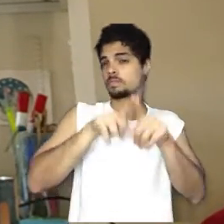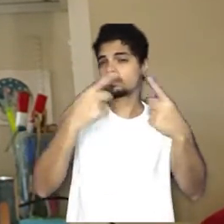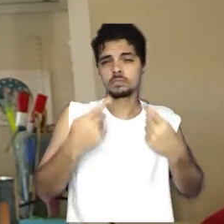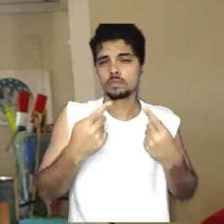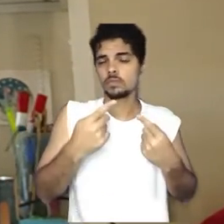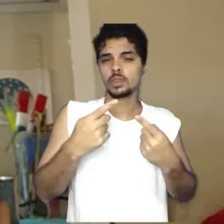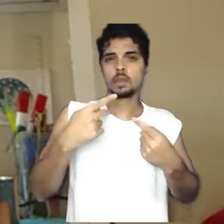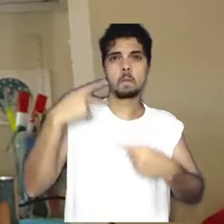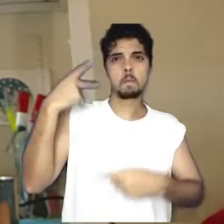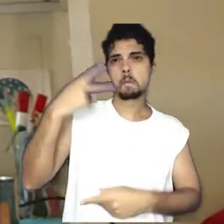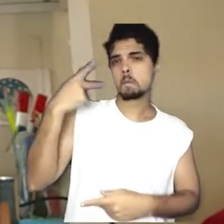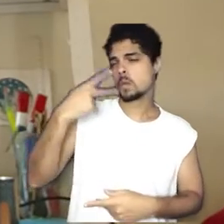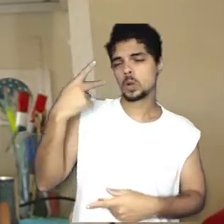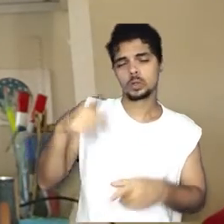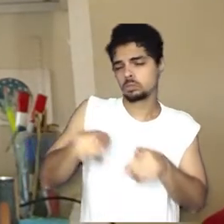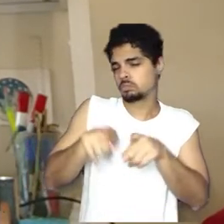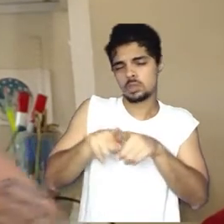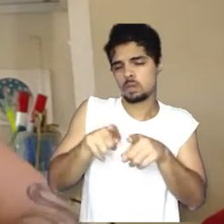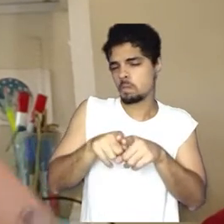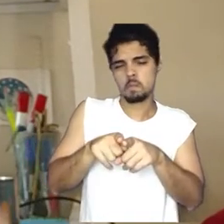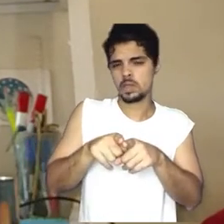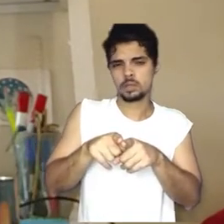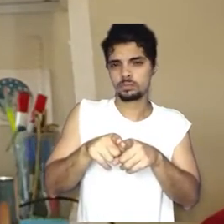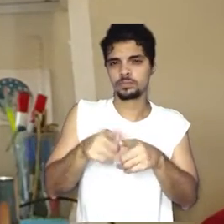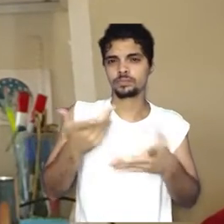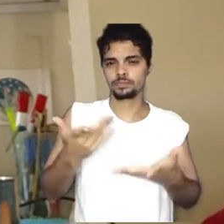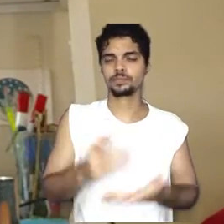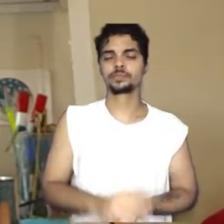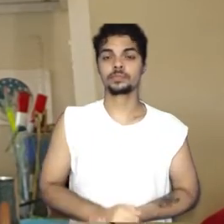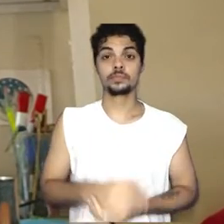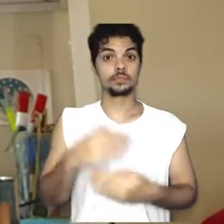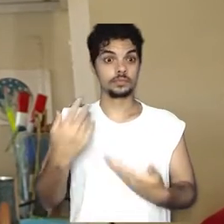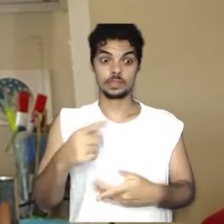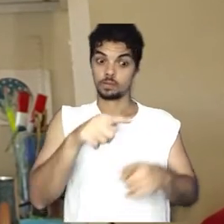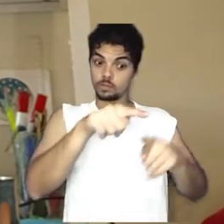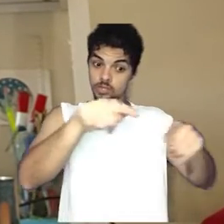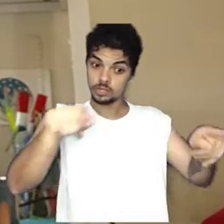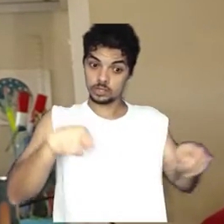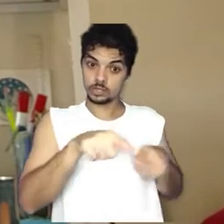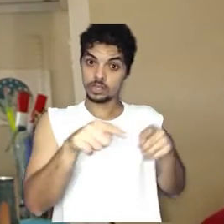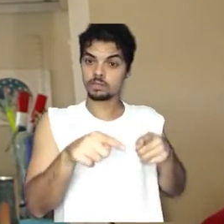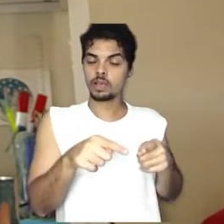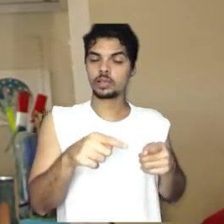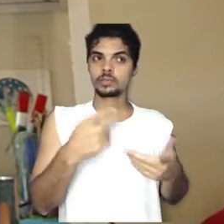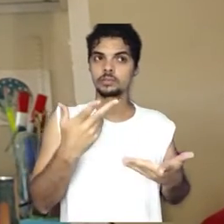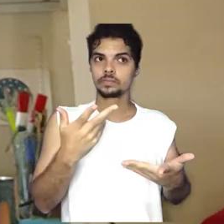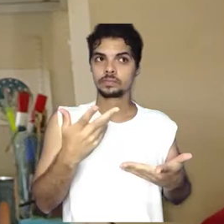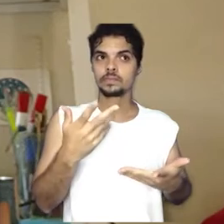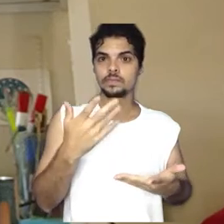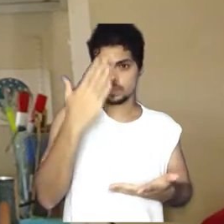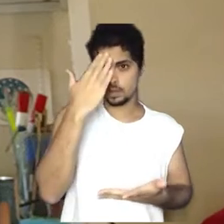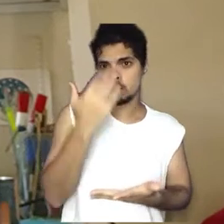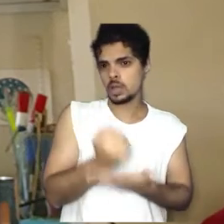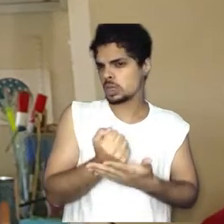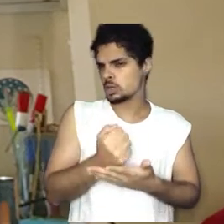o vocabulário político-colonial da época. Então, foi um espaço de agência